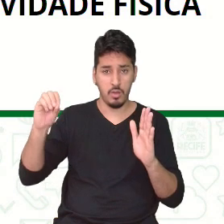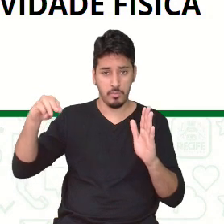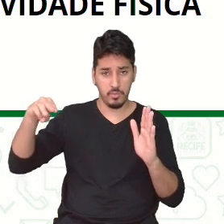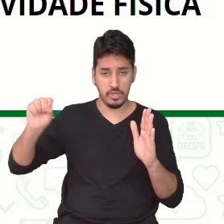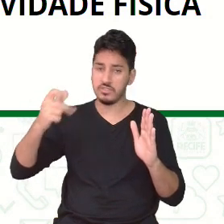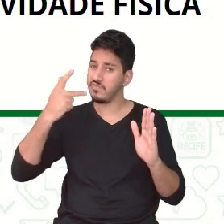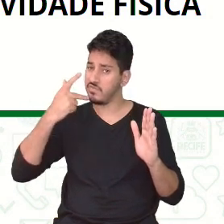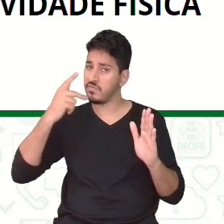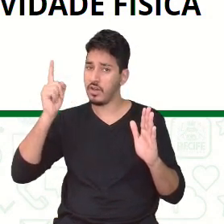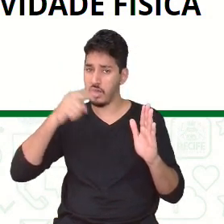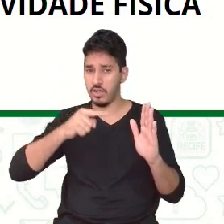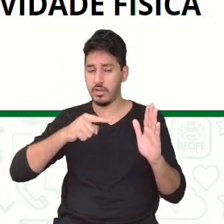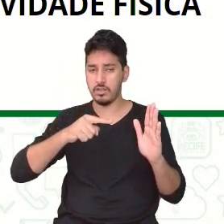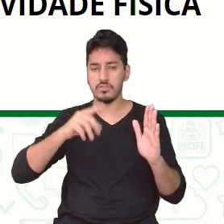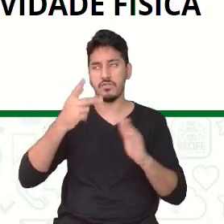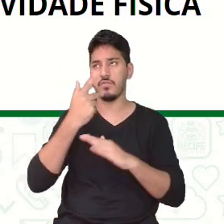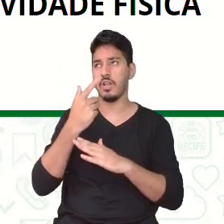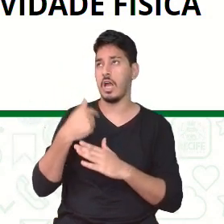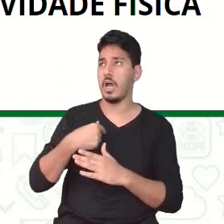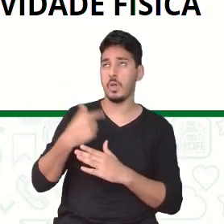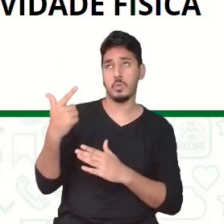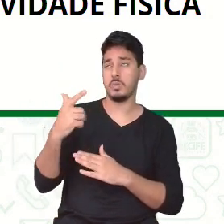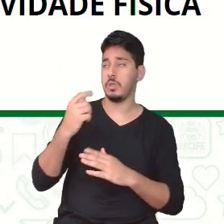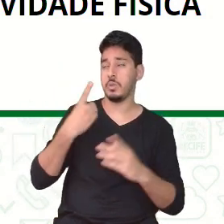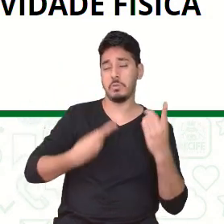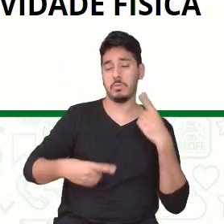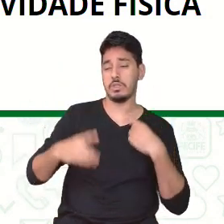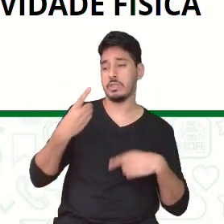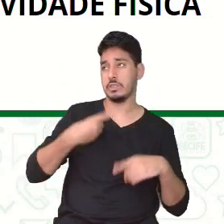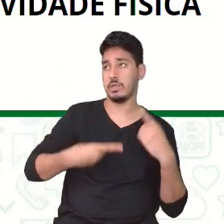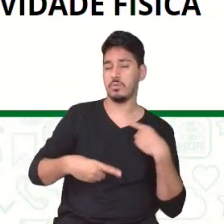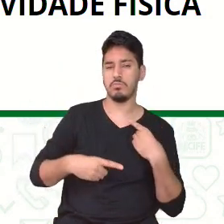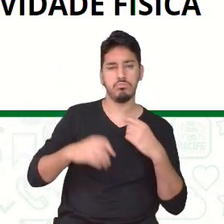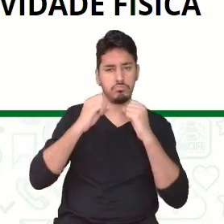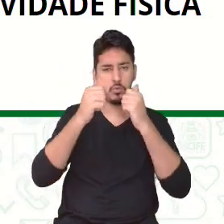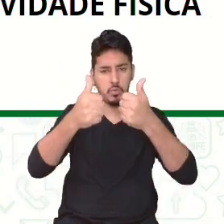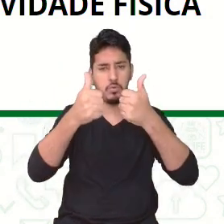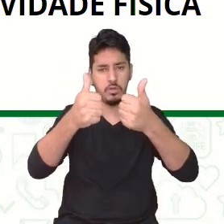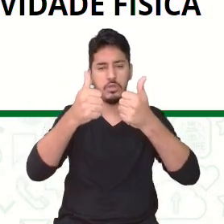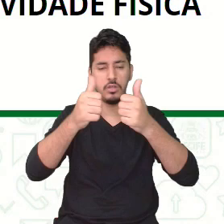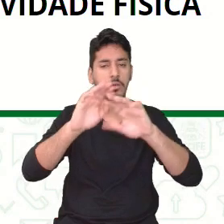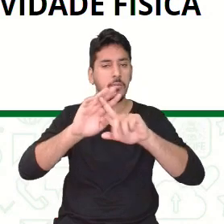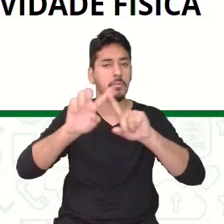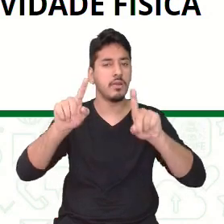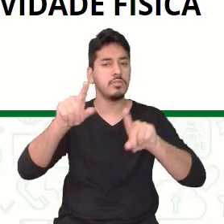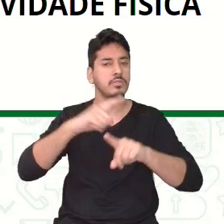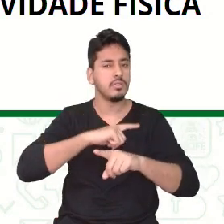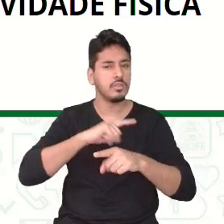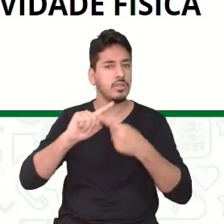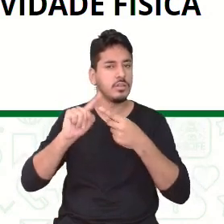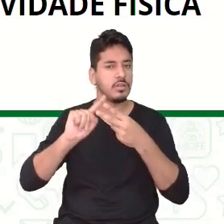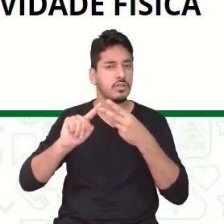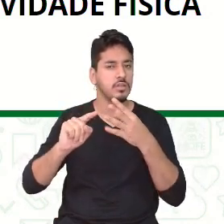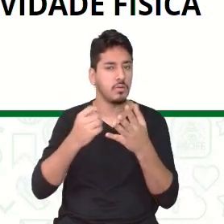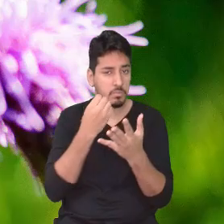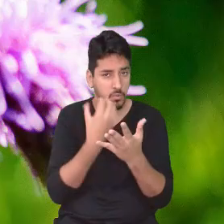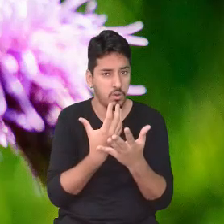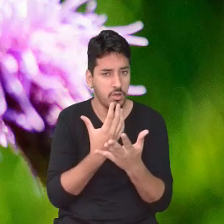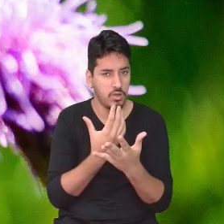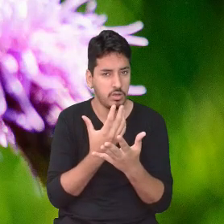mental. Então, não basta a pessoa dizer, eu não tenho depressão. Ok, que bom, não tem. Mas você tem esses outros pontos com